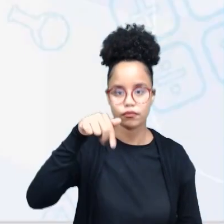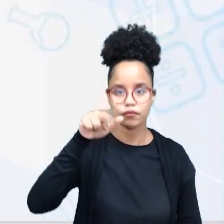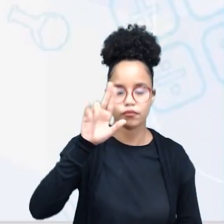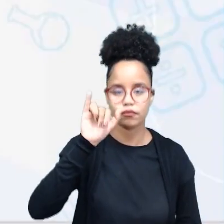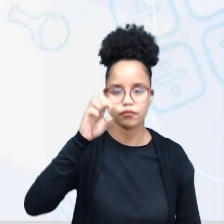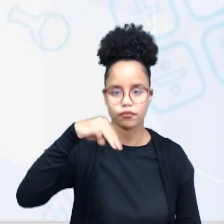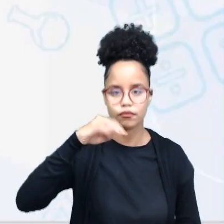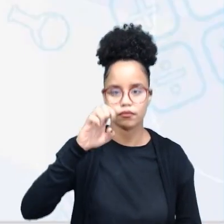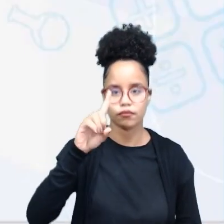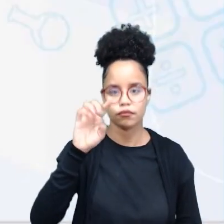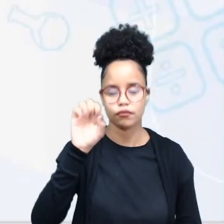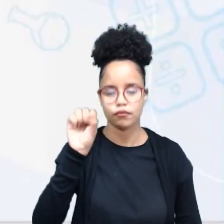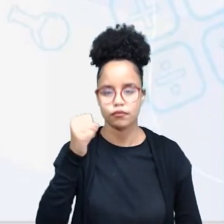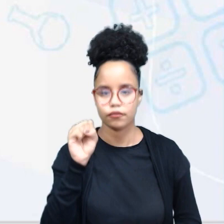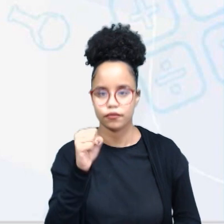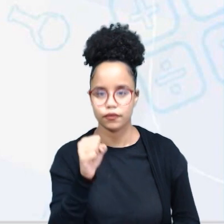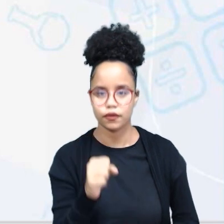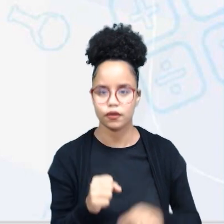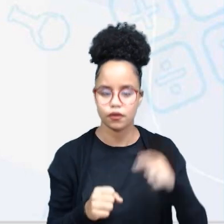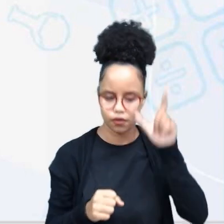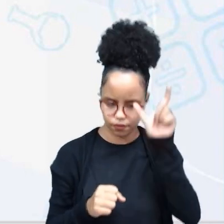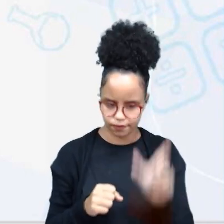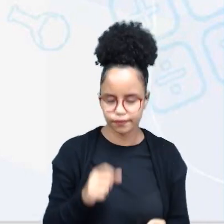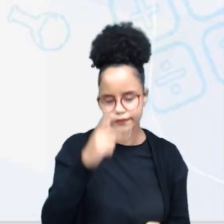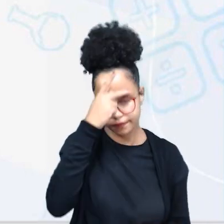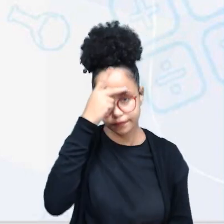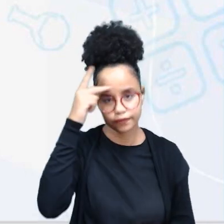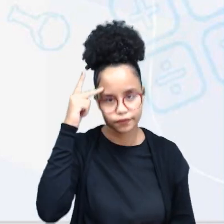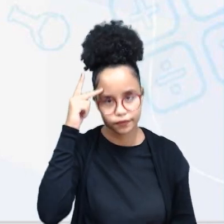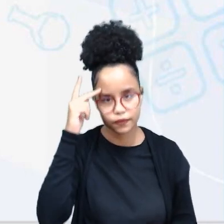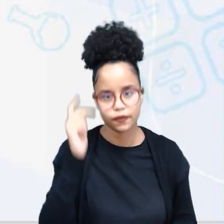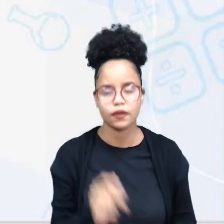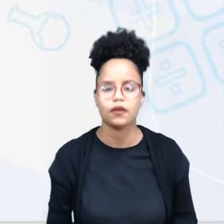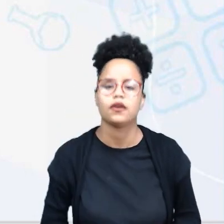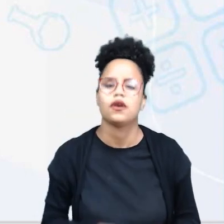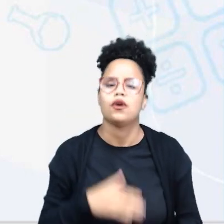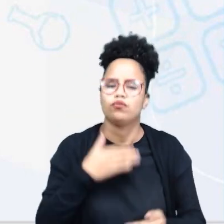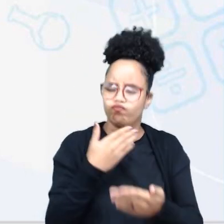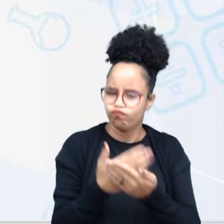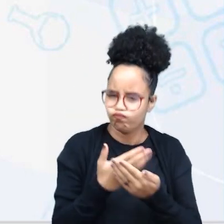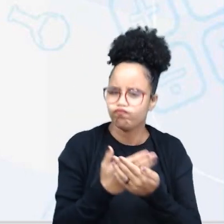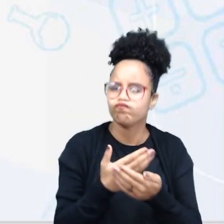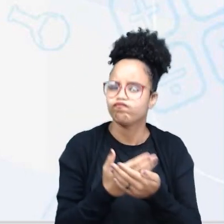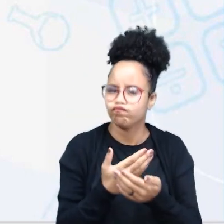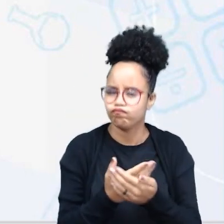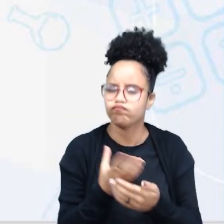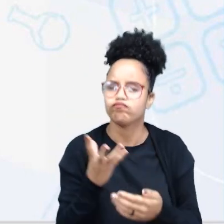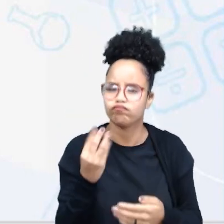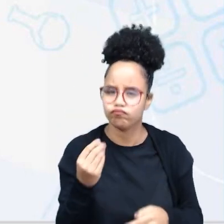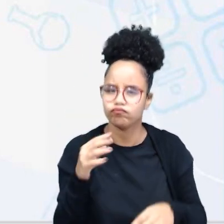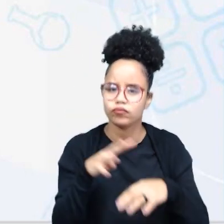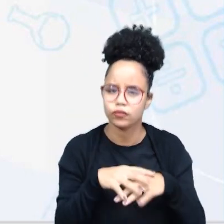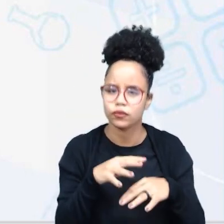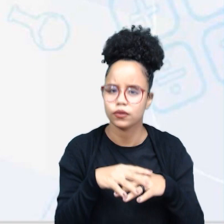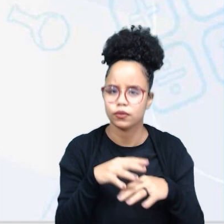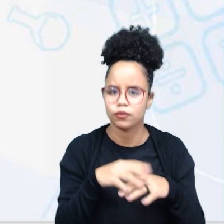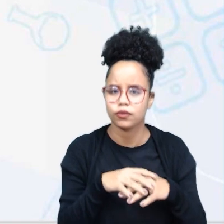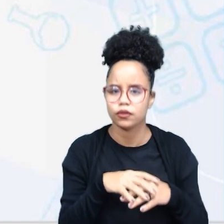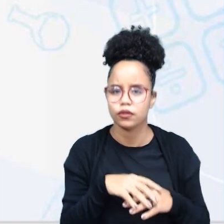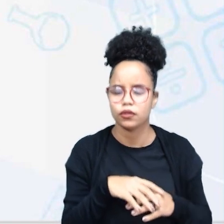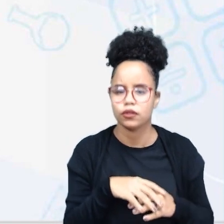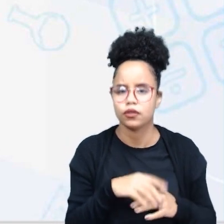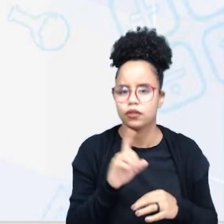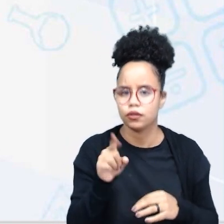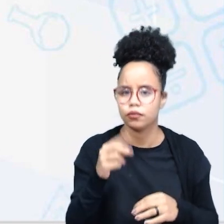então a matemático Arquimedes e filósofo também ele onde os seus estudos que ajudar muito matemática inclusive